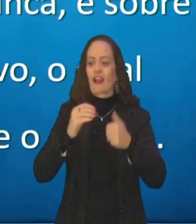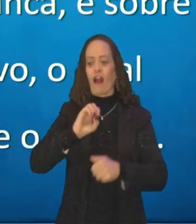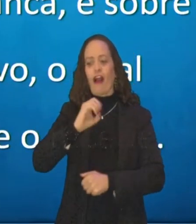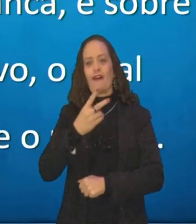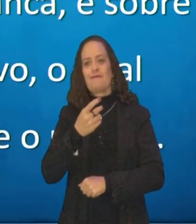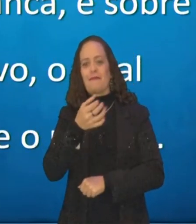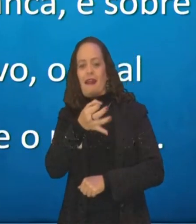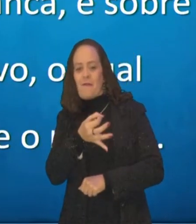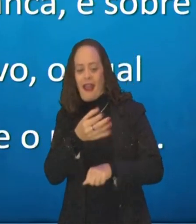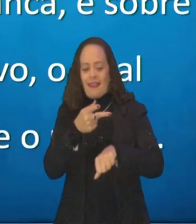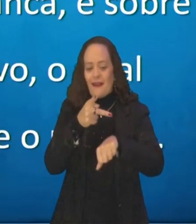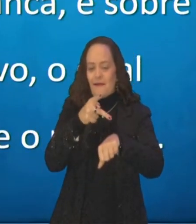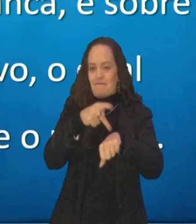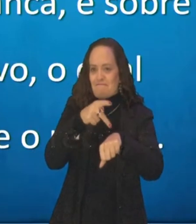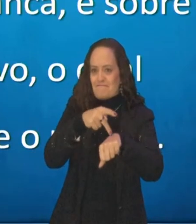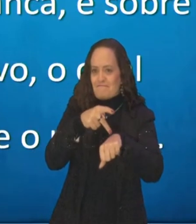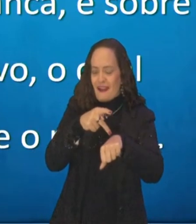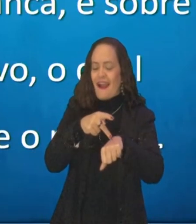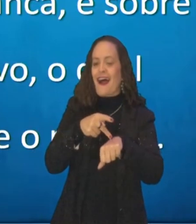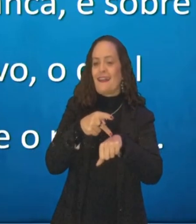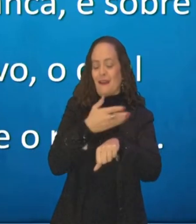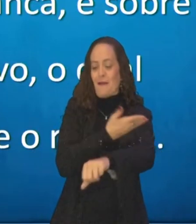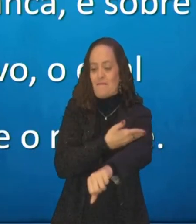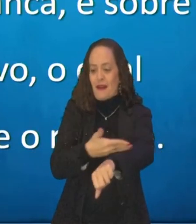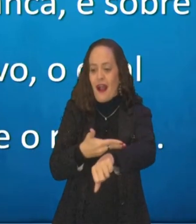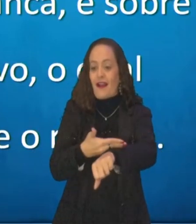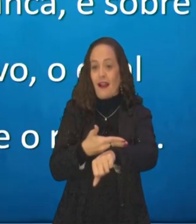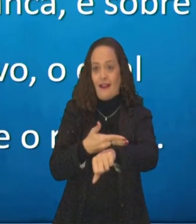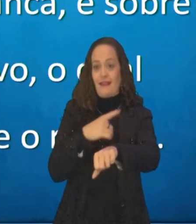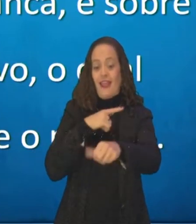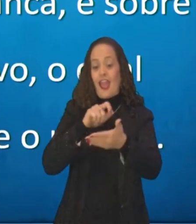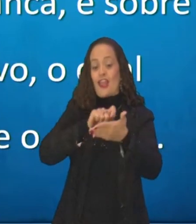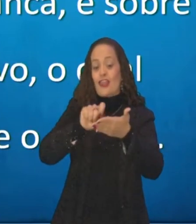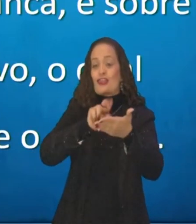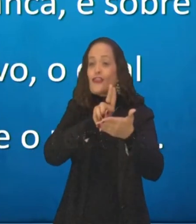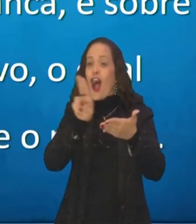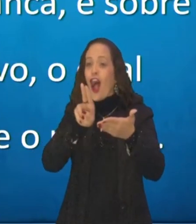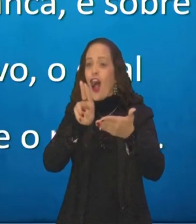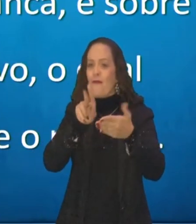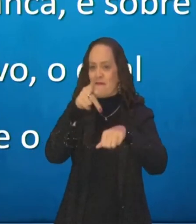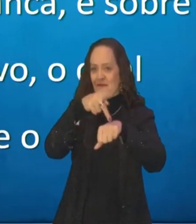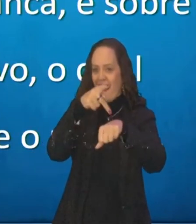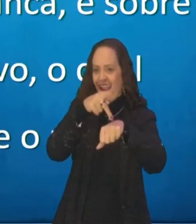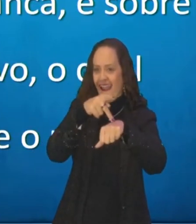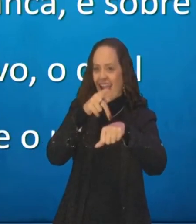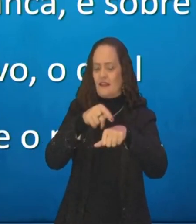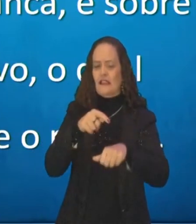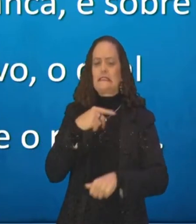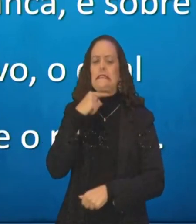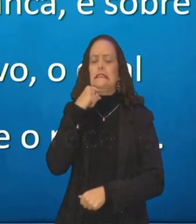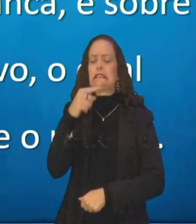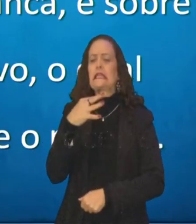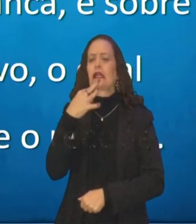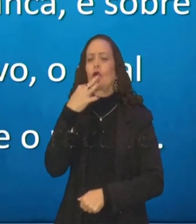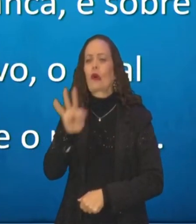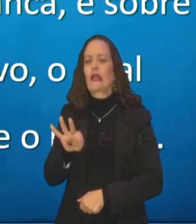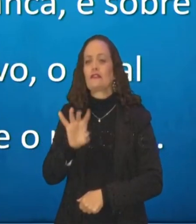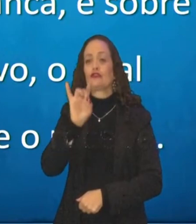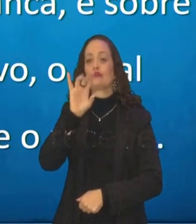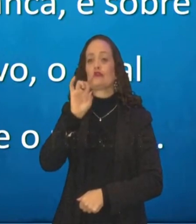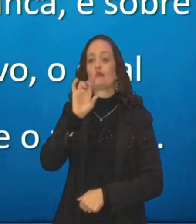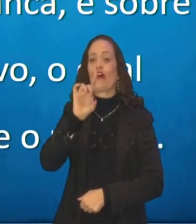branca, e sobre esta pedrinha escrito o seu nome, o qual ninguém conhece, exceto aquele que